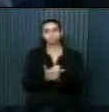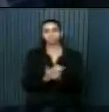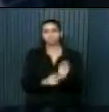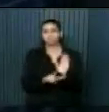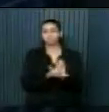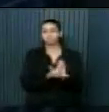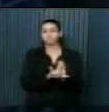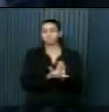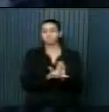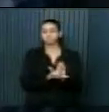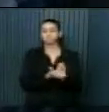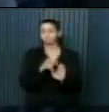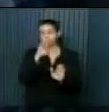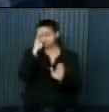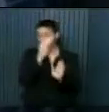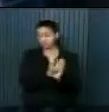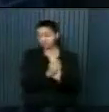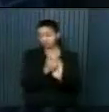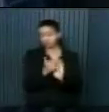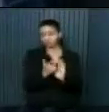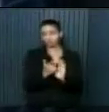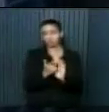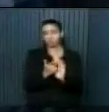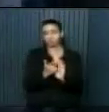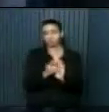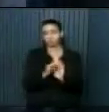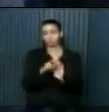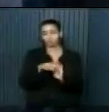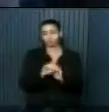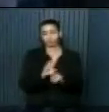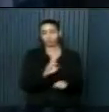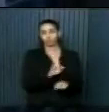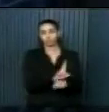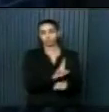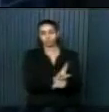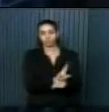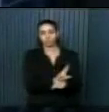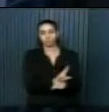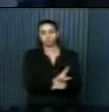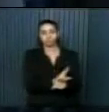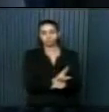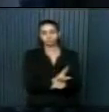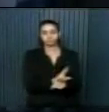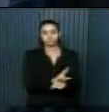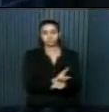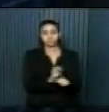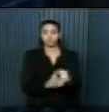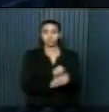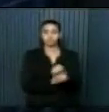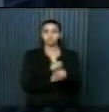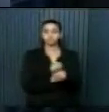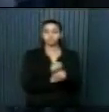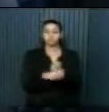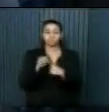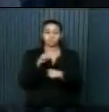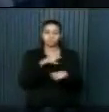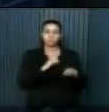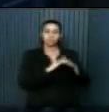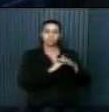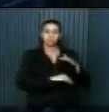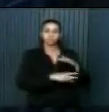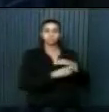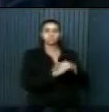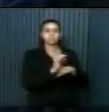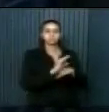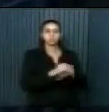lei, de que o fundo de reserva, né, o fundo garantidor, se ele ficar abaixo de 30%,